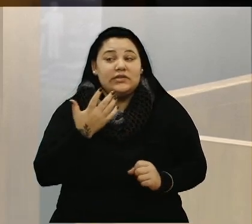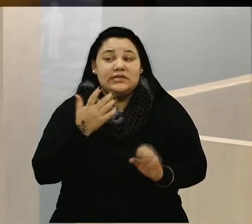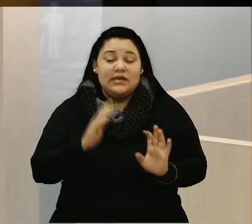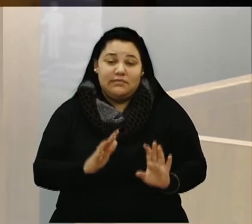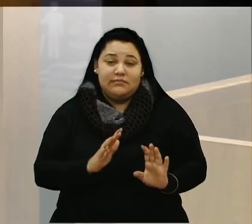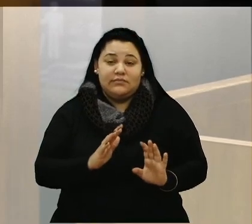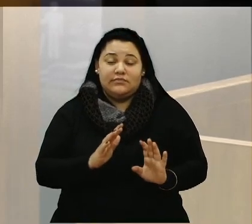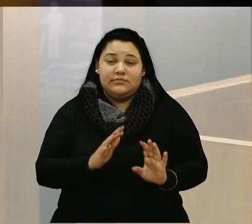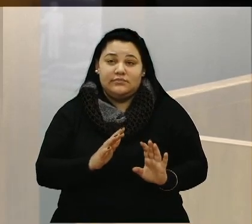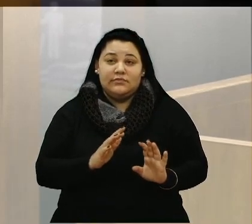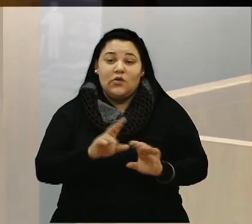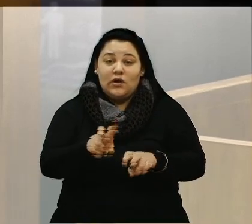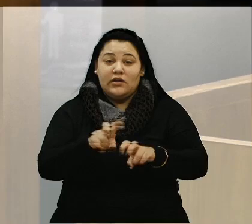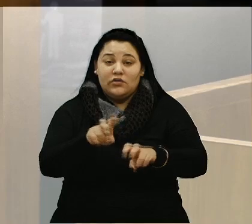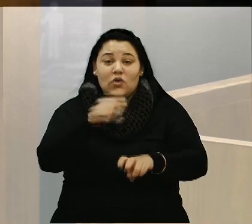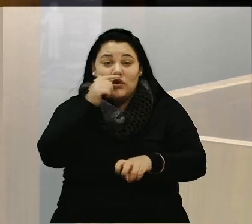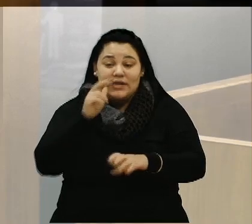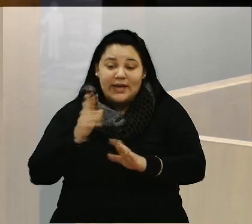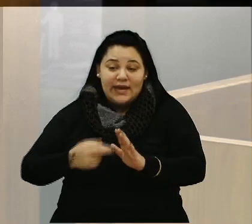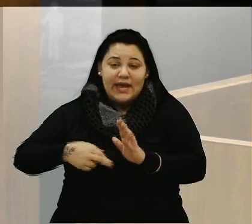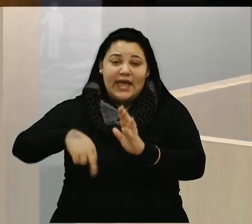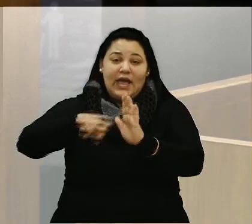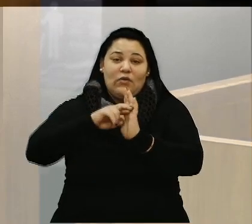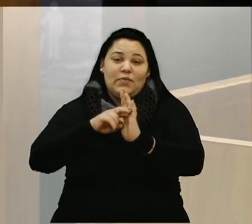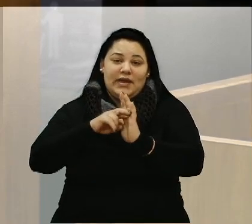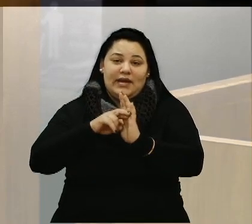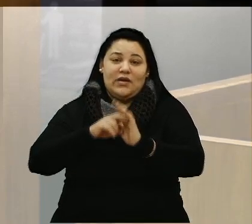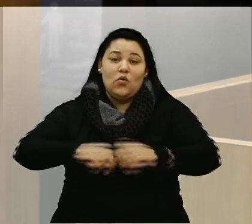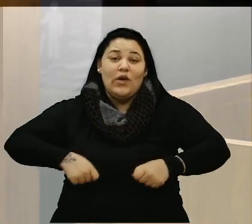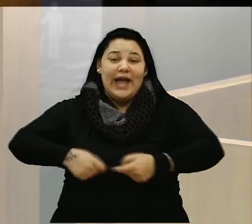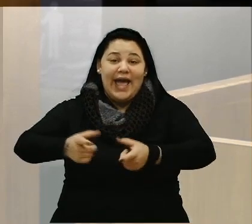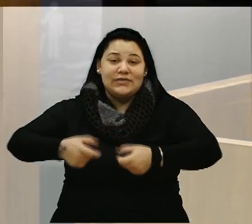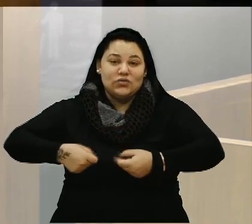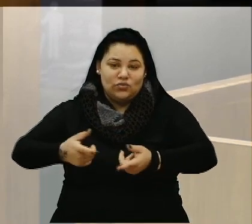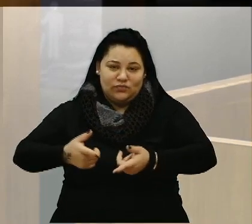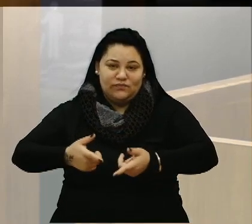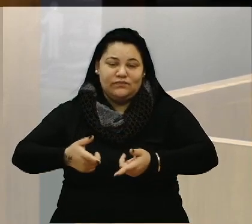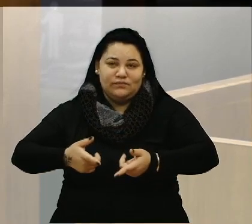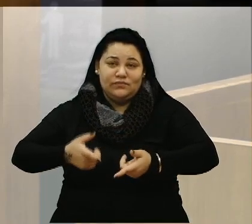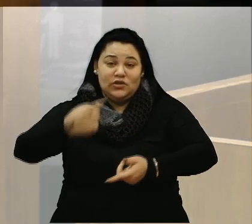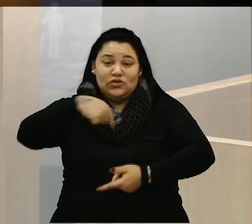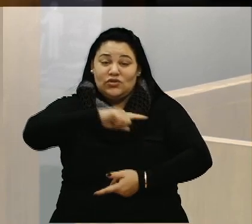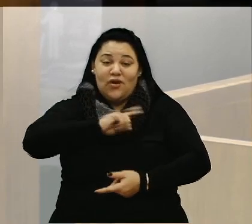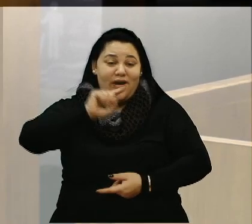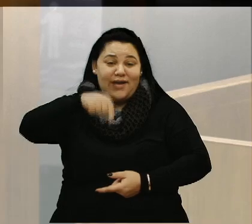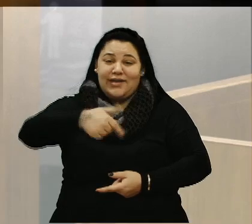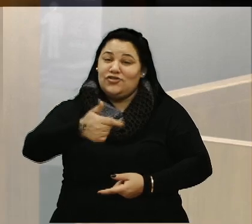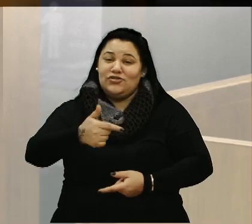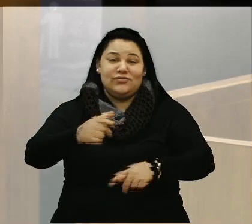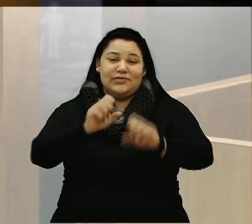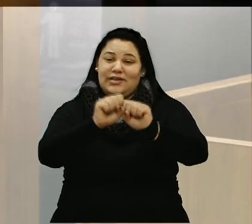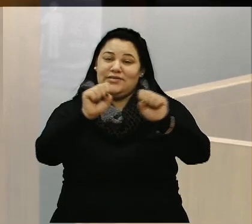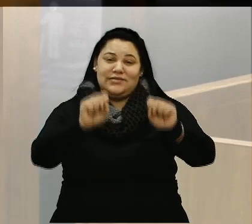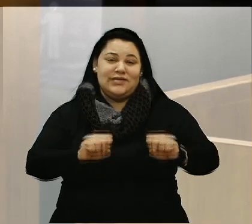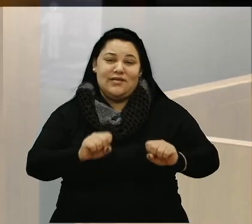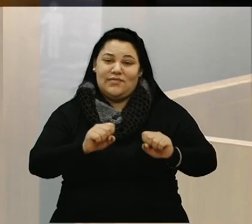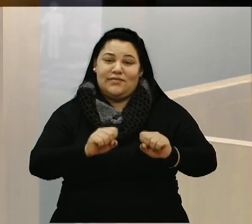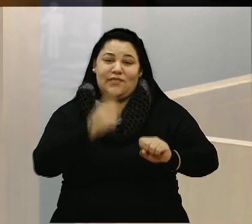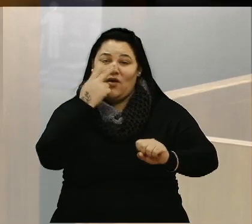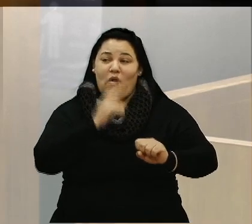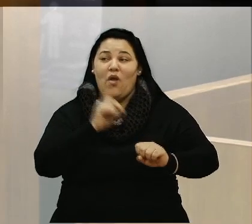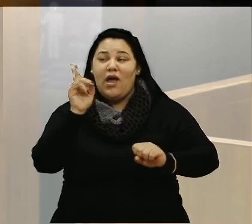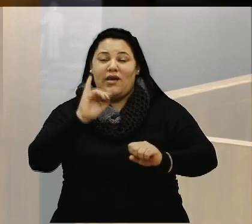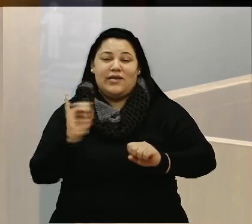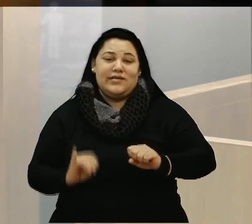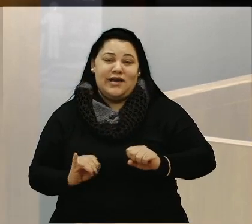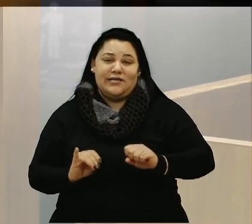ele vai conseguir recuperar a despesa. Nós aqui não temos esse sistema. Tem que se